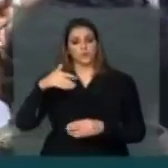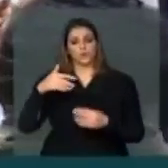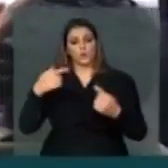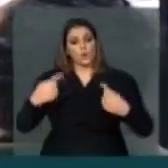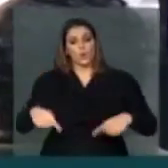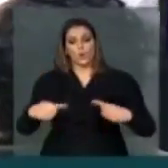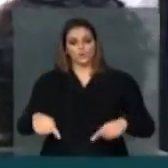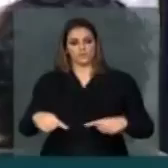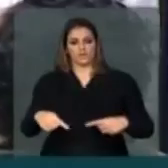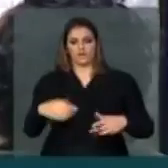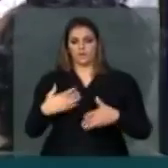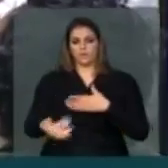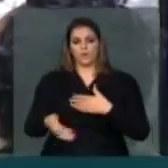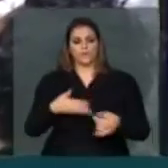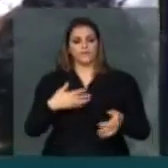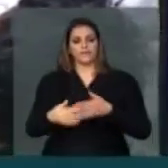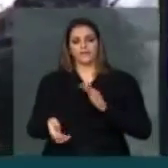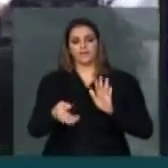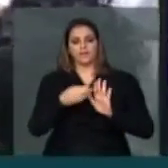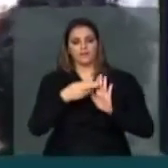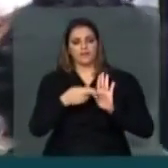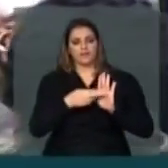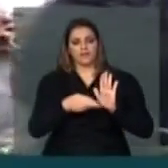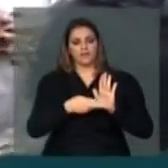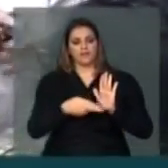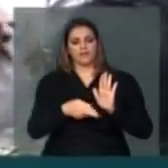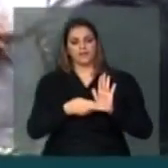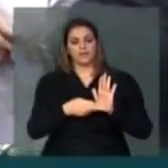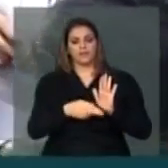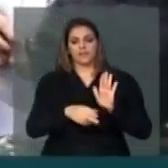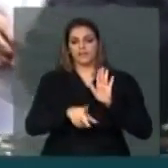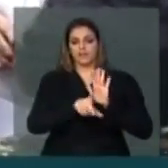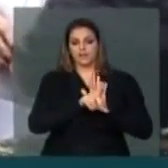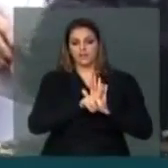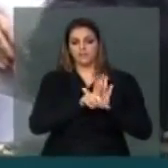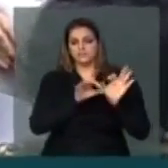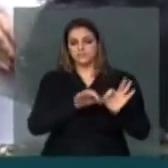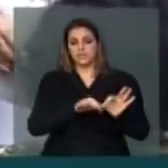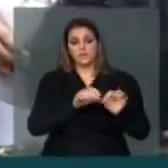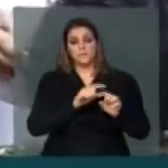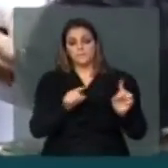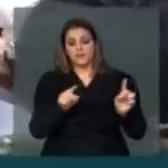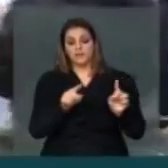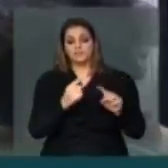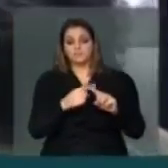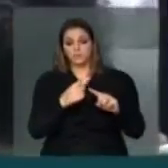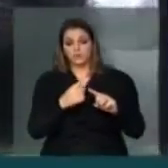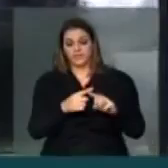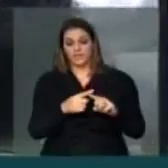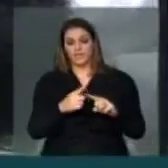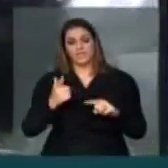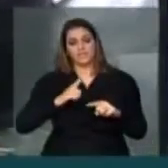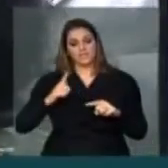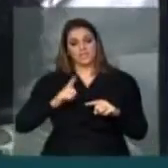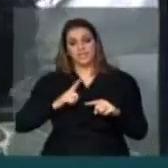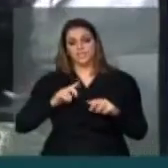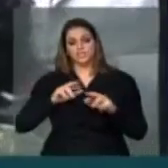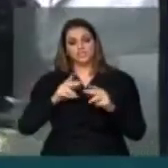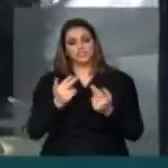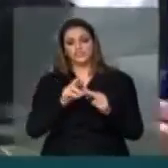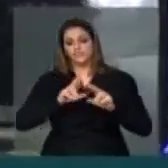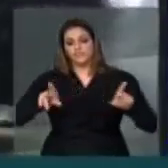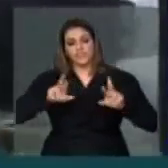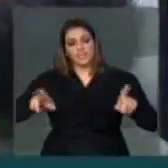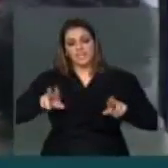de qualquer tipo de cláusula legal, jurídica, até porque a desigualdade de condições